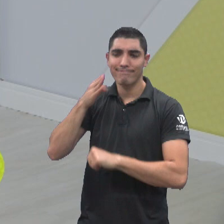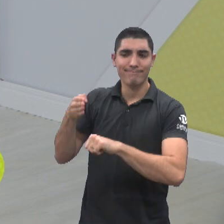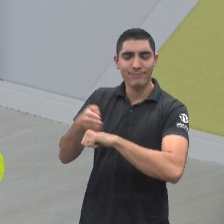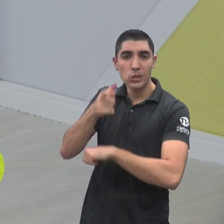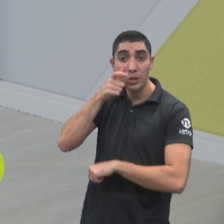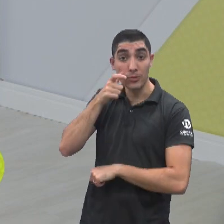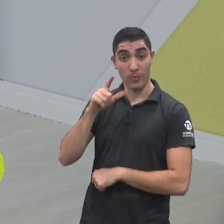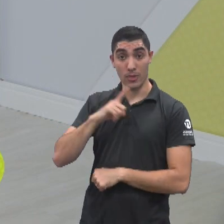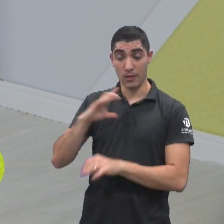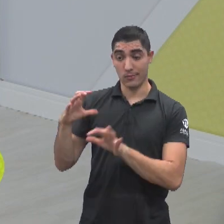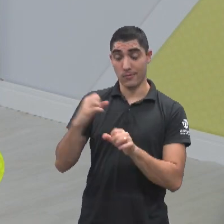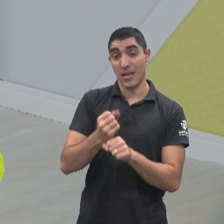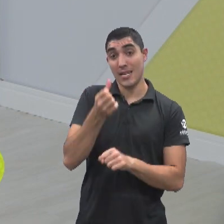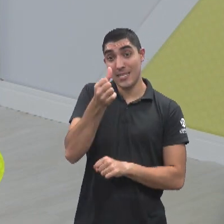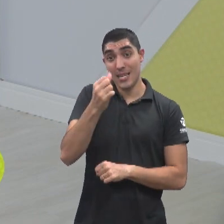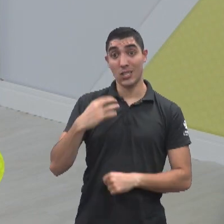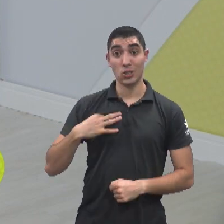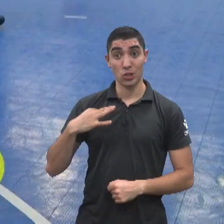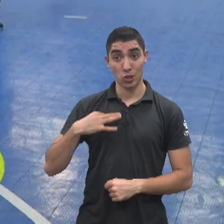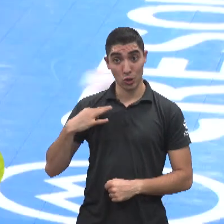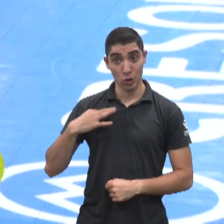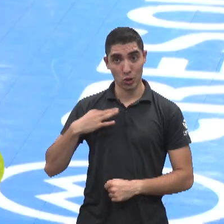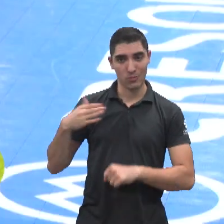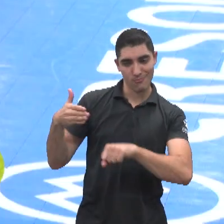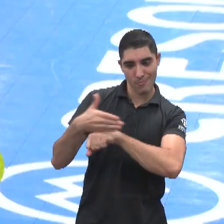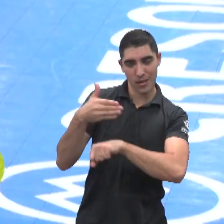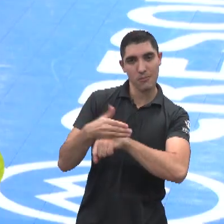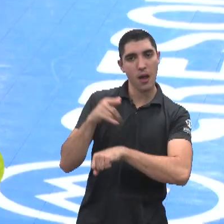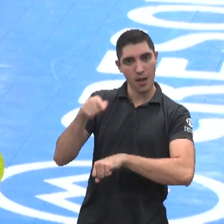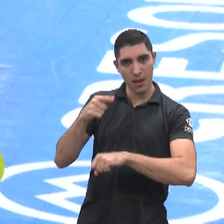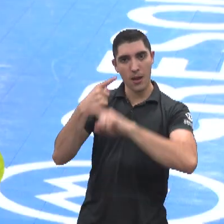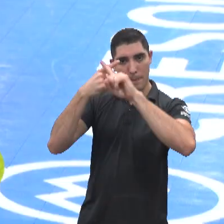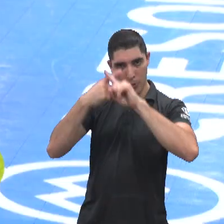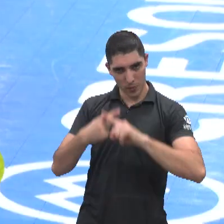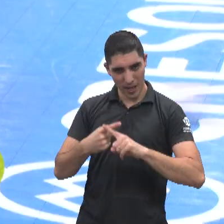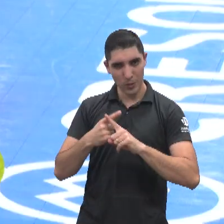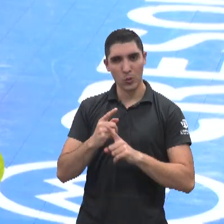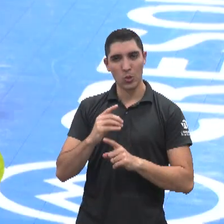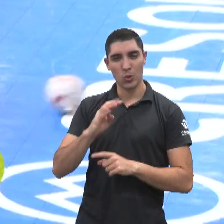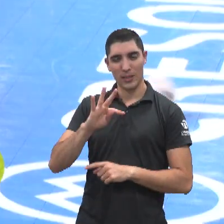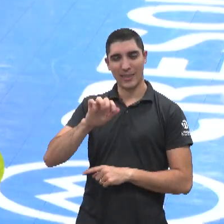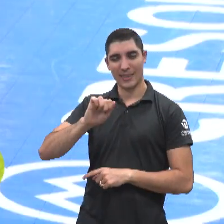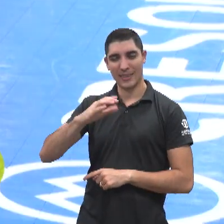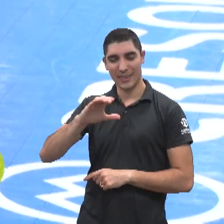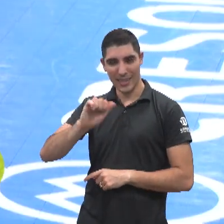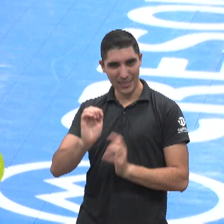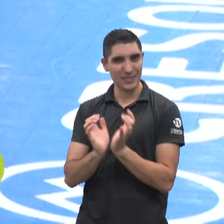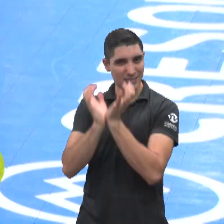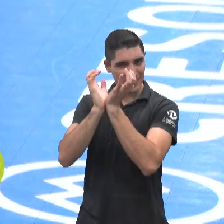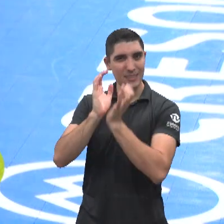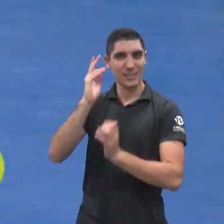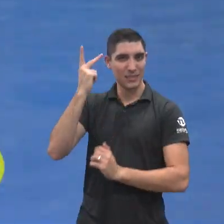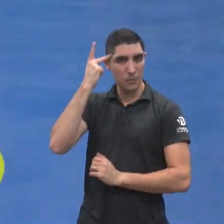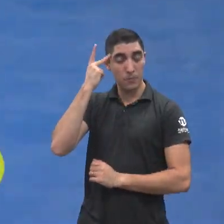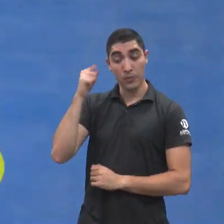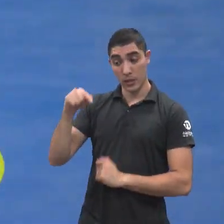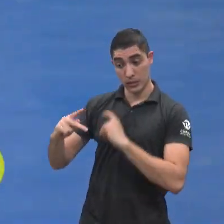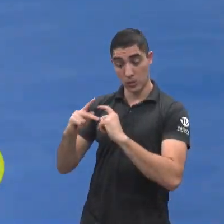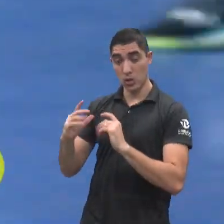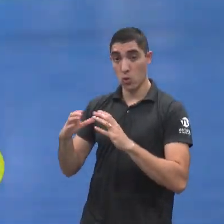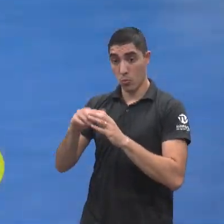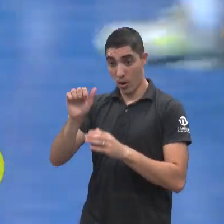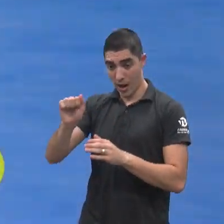equipes disputarão a competição e que estão divididas aí em 2 grupos, com 3 equipes cada. São José está no grupo A, ao lado do